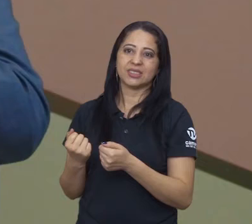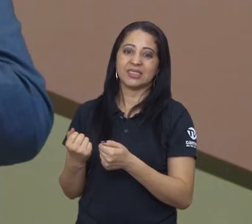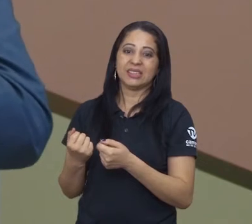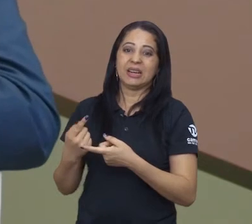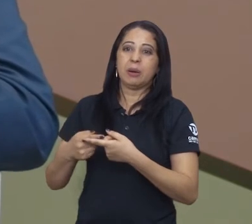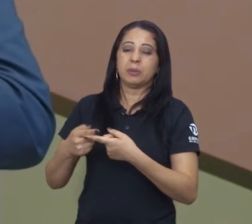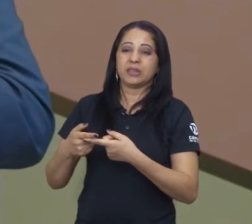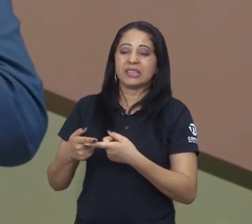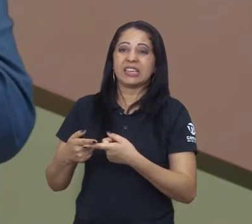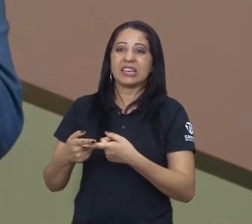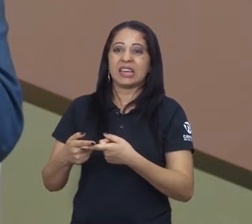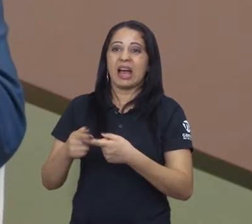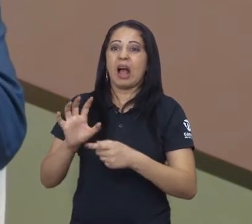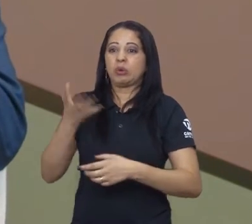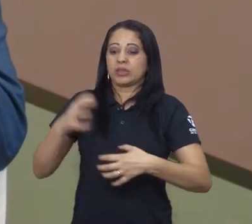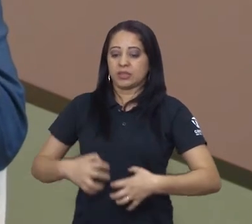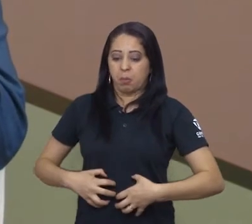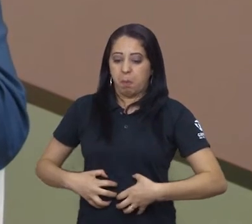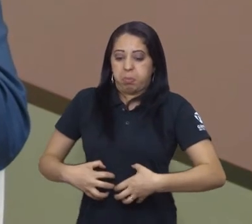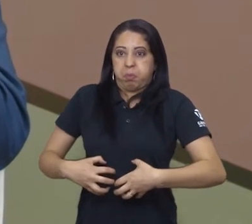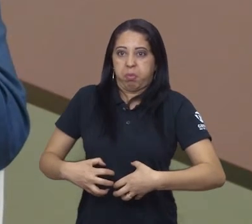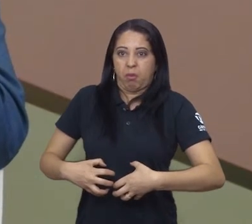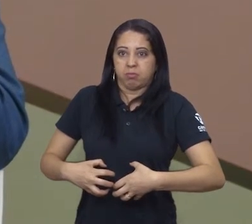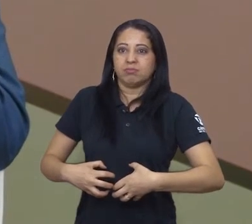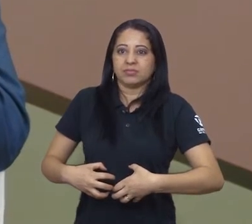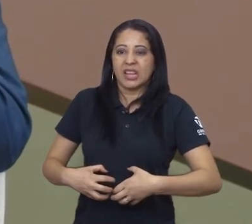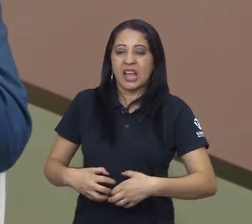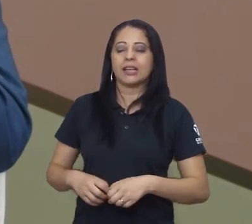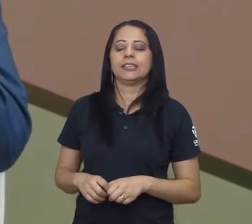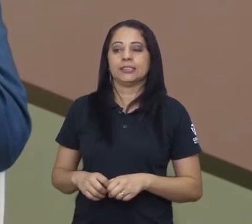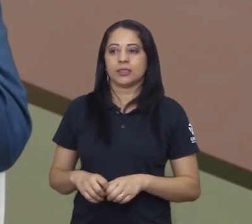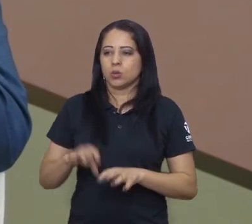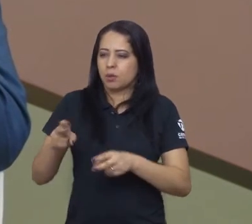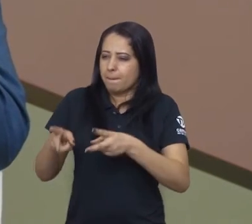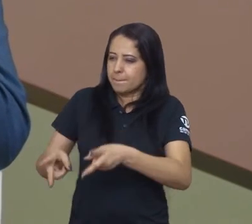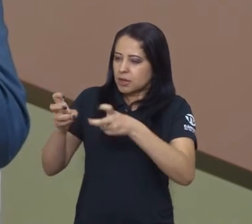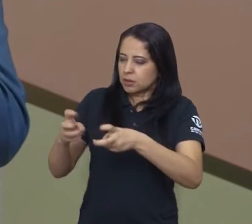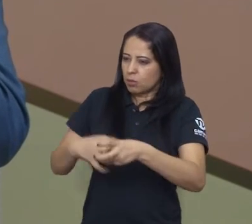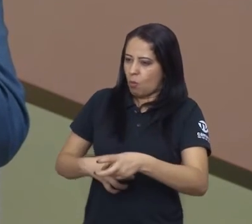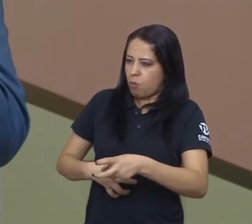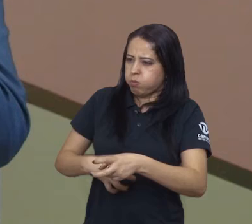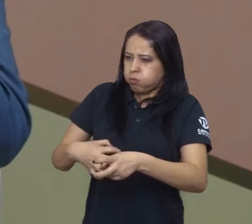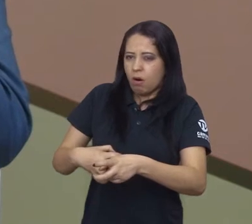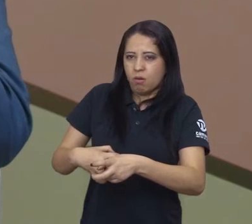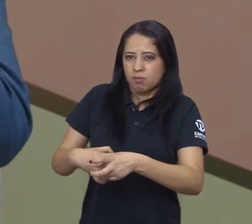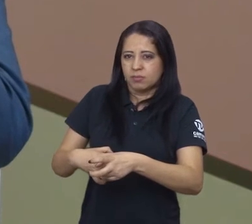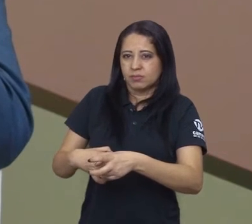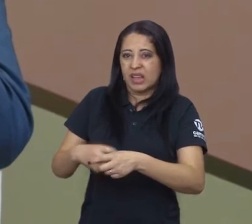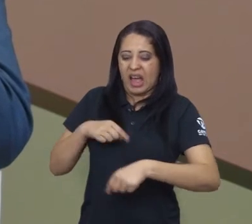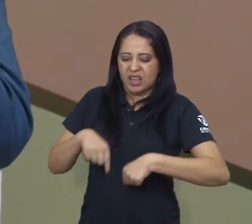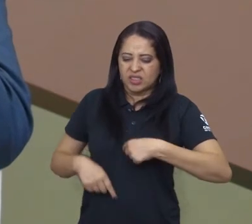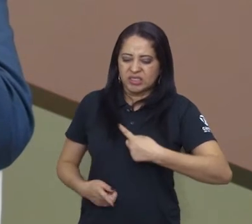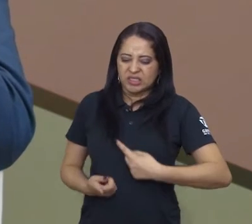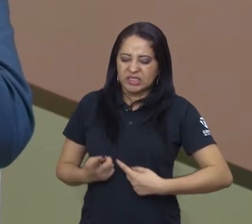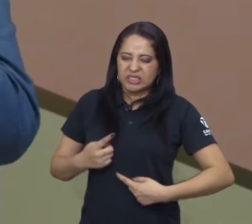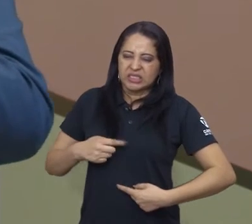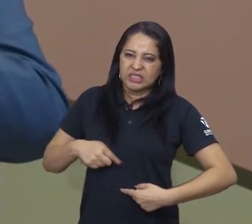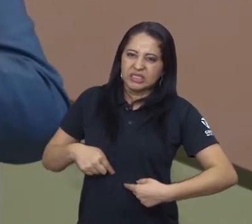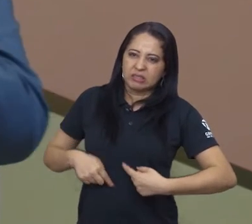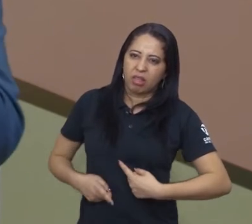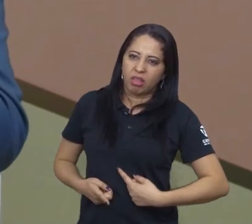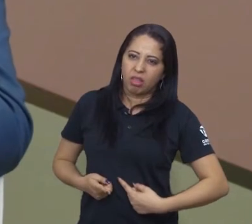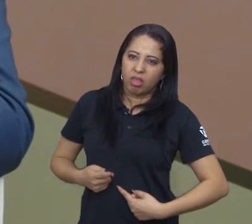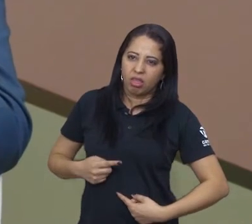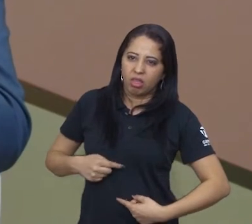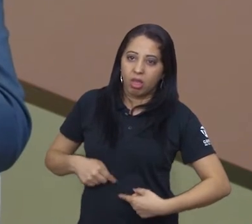têm uma resposta inflamatória Entendi então tendo essa resposta inflamatória ou tendo uma digestão ruim ele vai